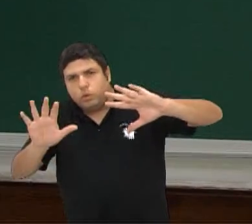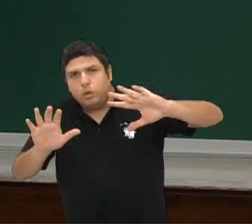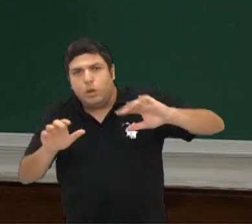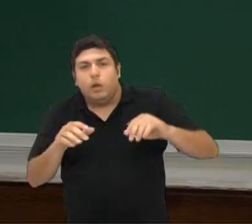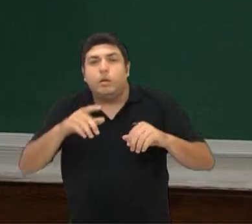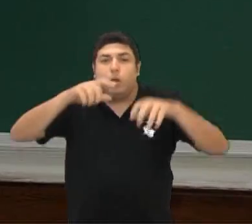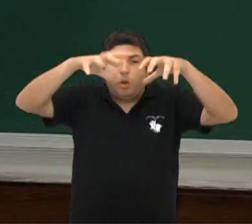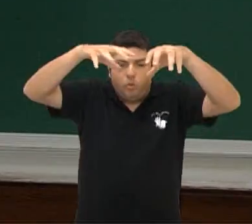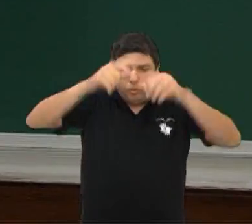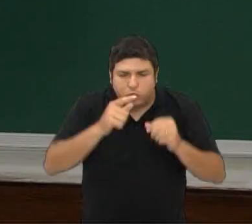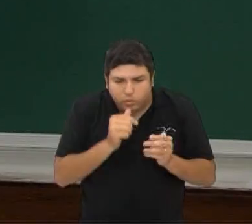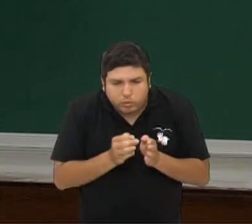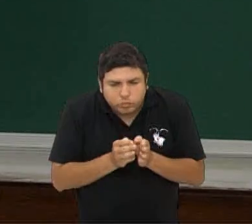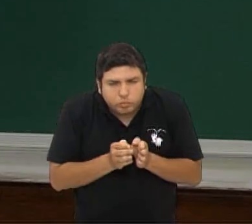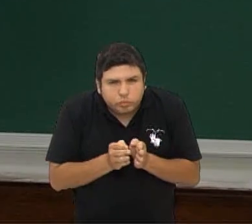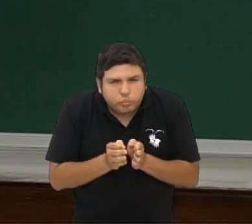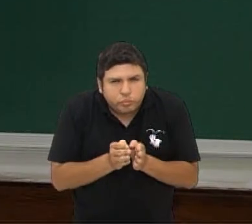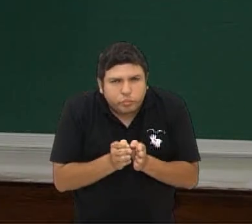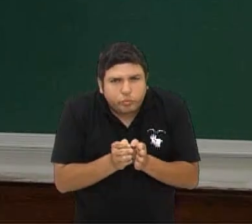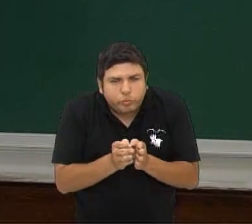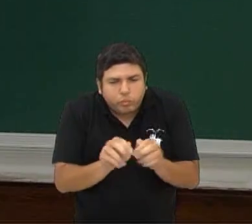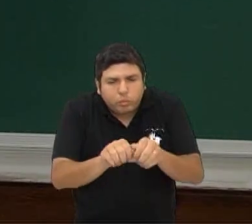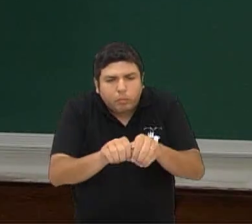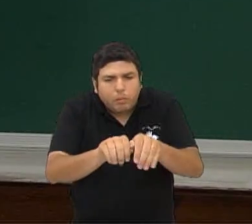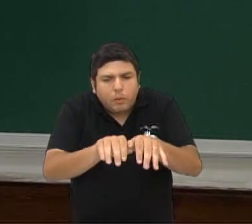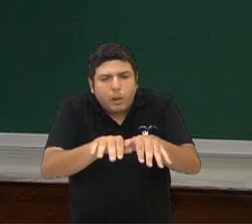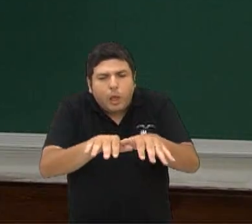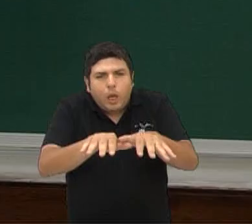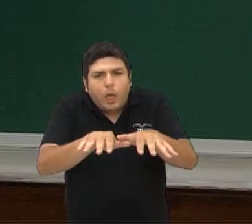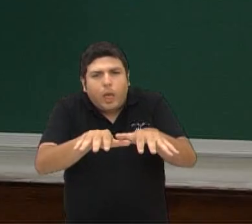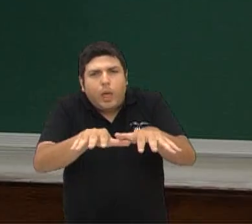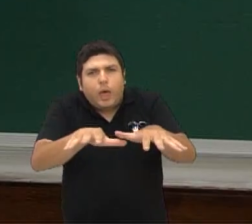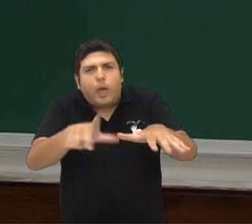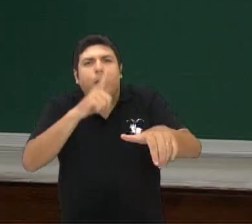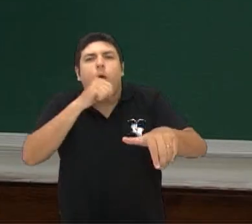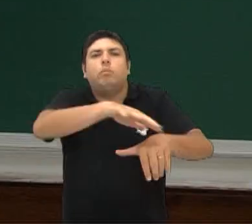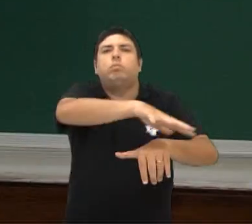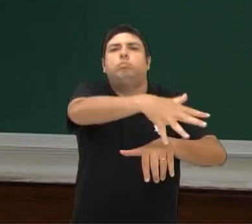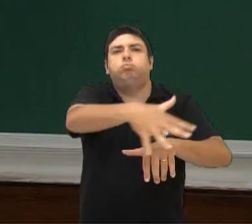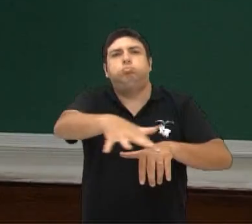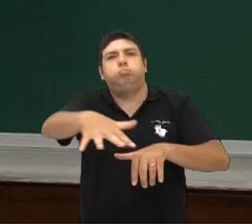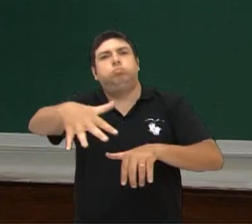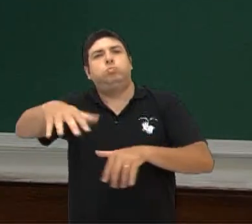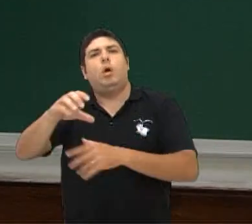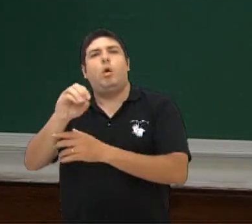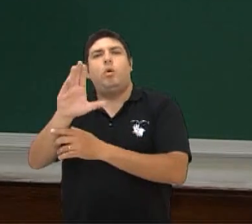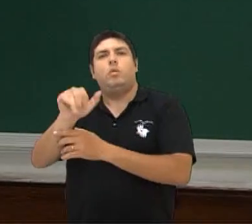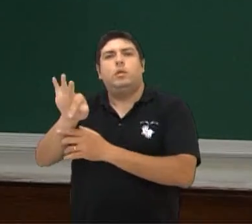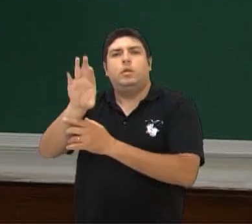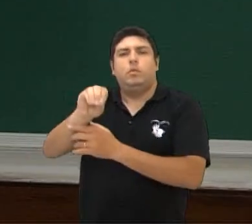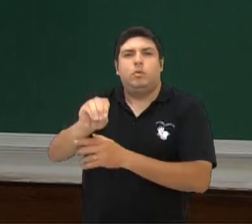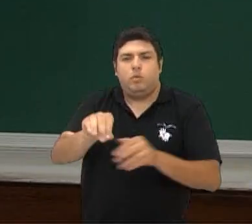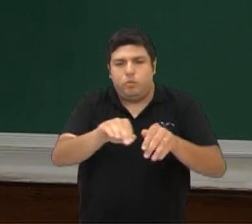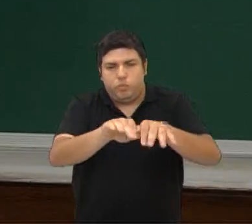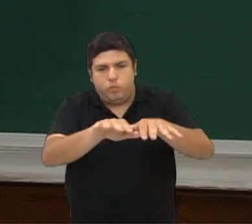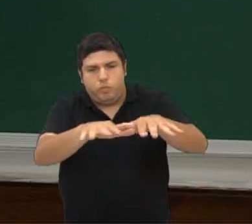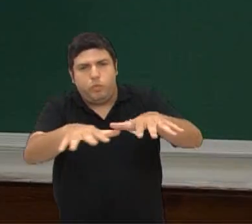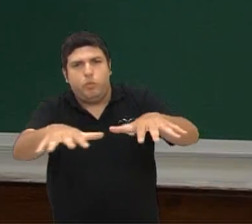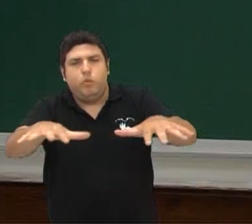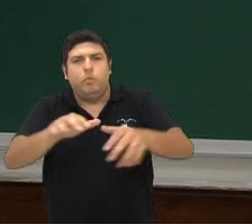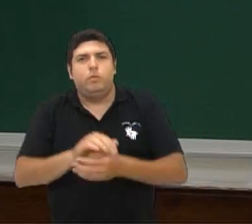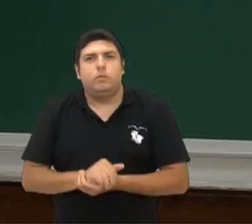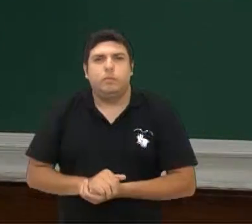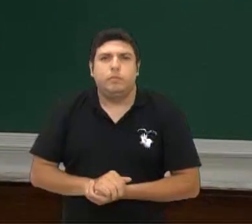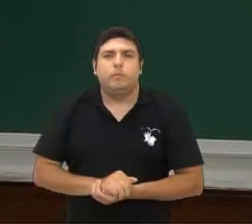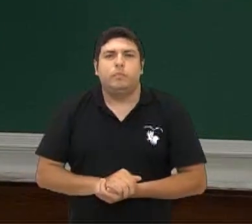forma um rio maior que se encontra com outros rios e chega lá no oceano. Essa é a parte do escoamento, tá? A infiltração infiltrou no solo e formou lá o